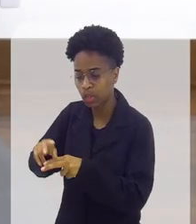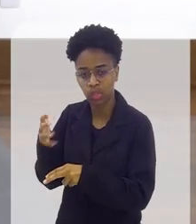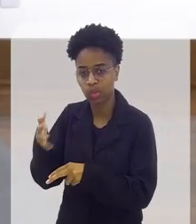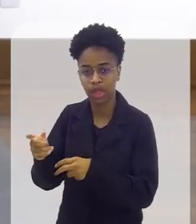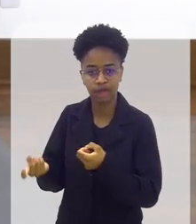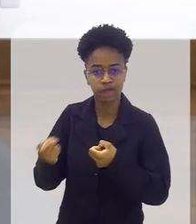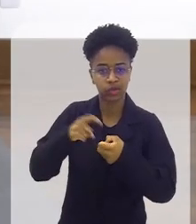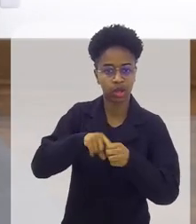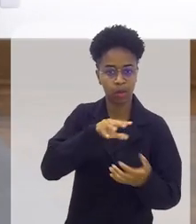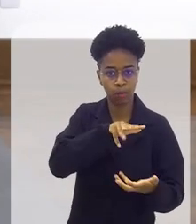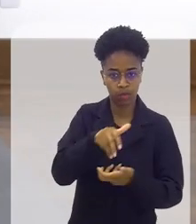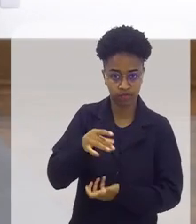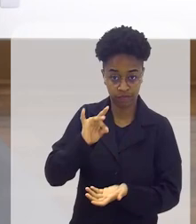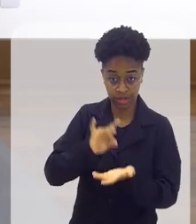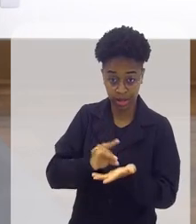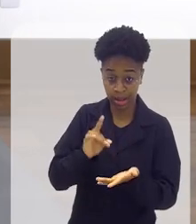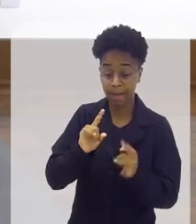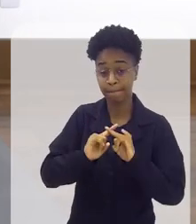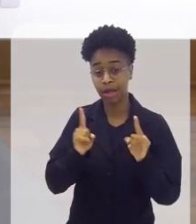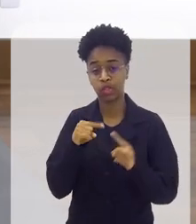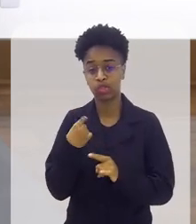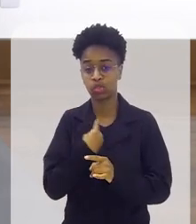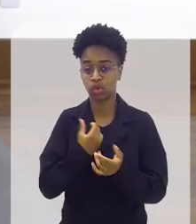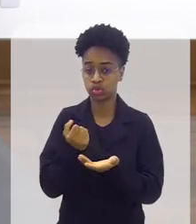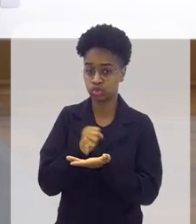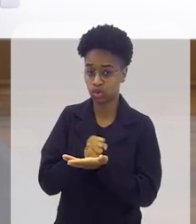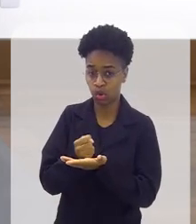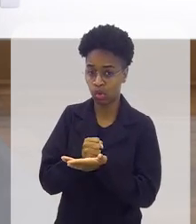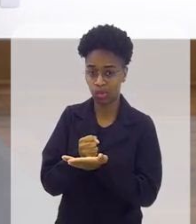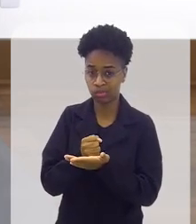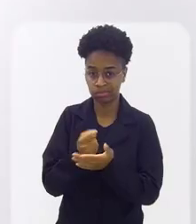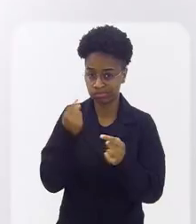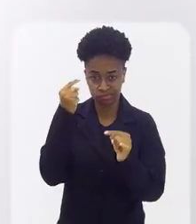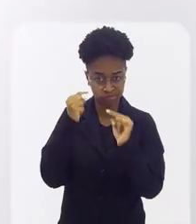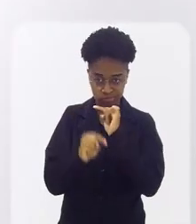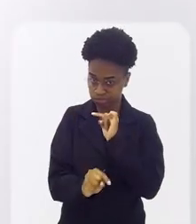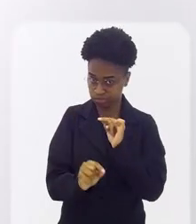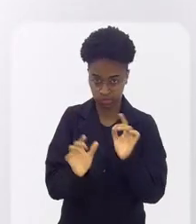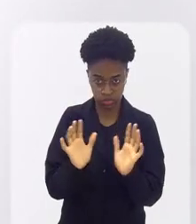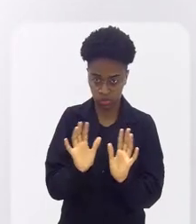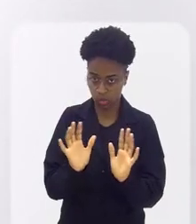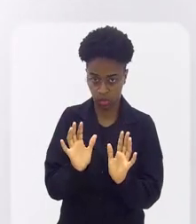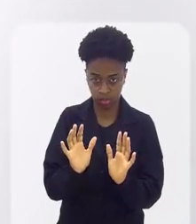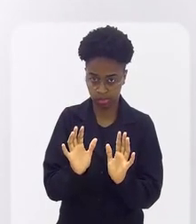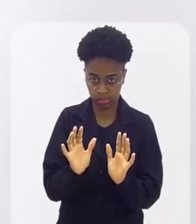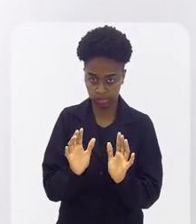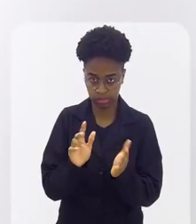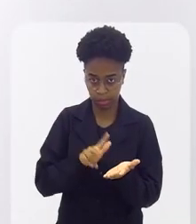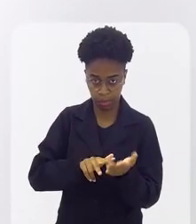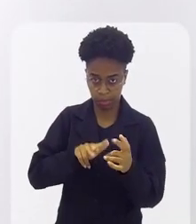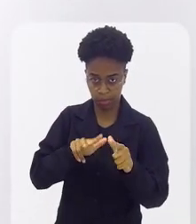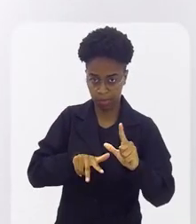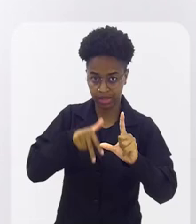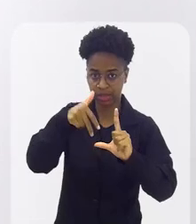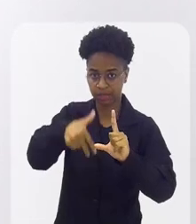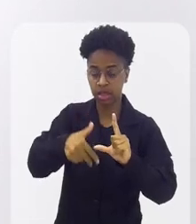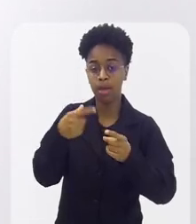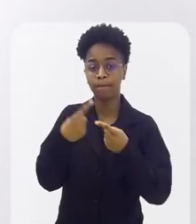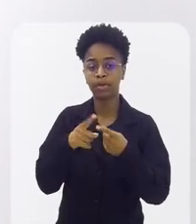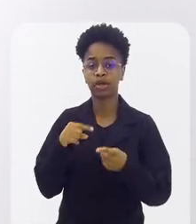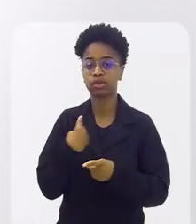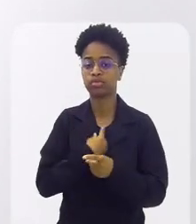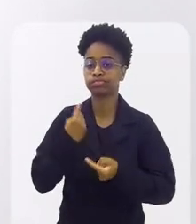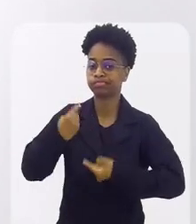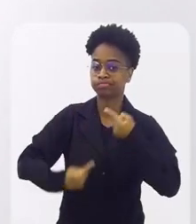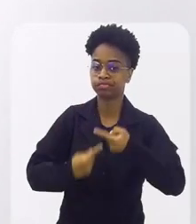real. E o nosso jogo, ele não tem nada a ver o que a gente está criando com o metaverso. Porque nós vamos falar